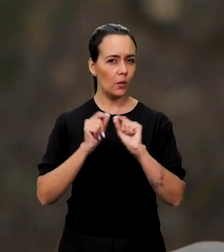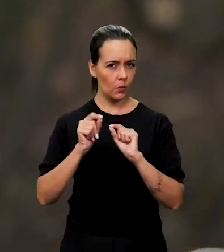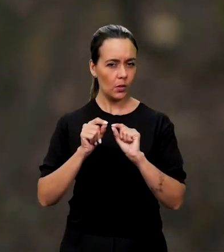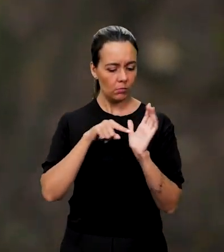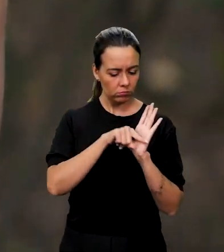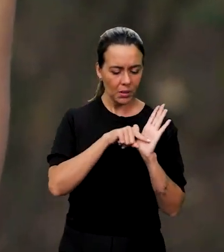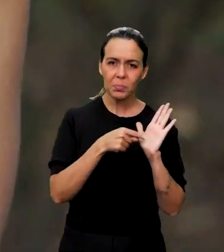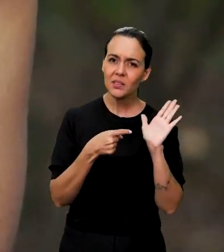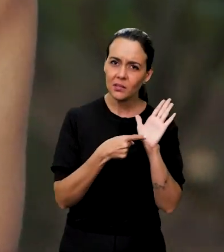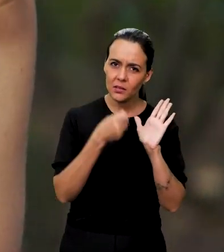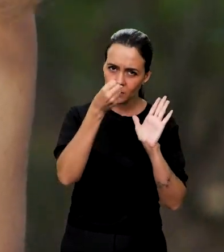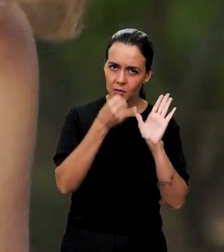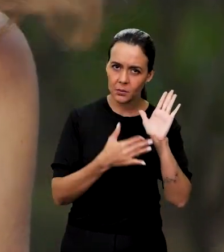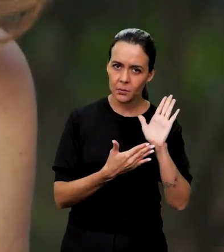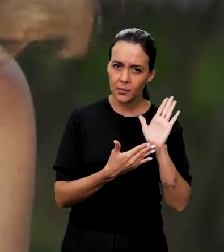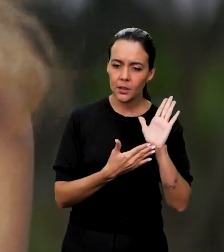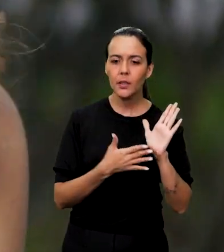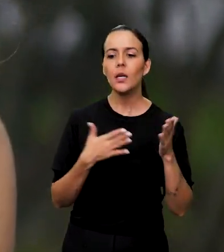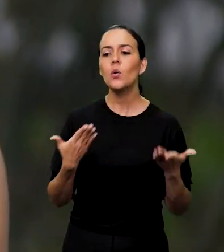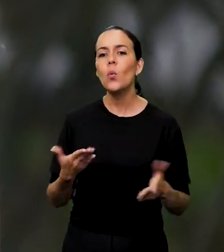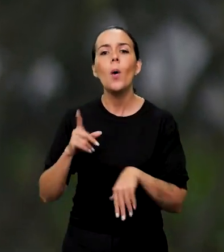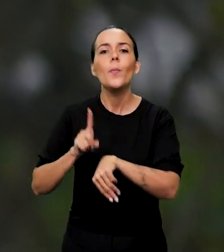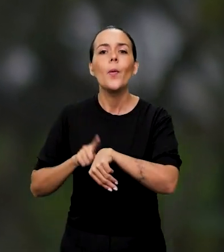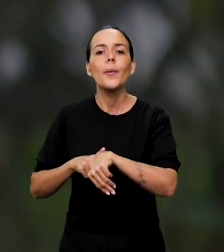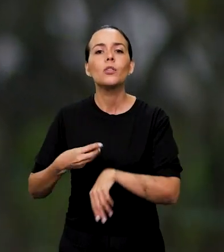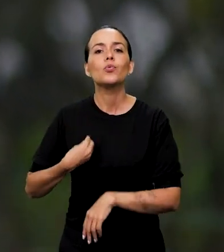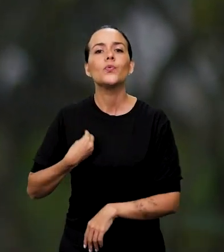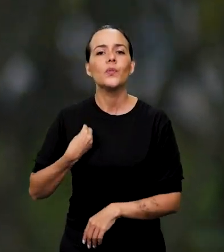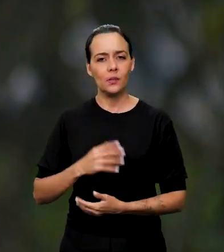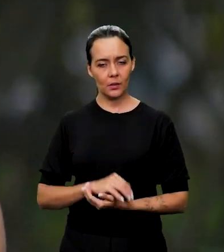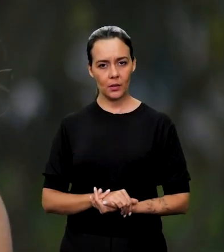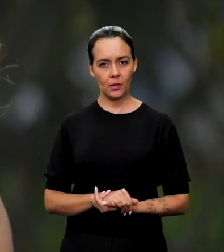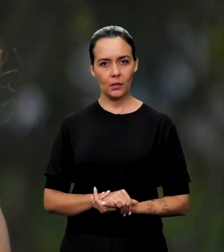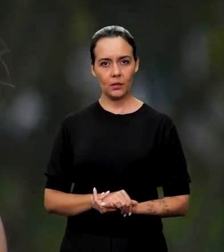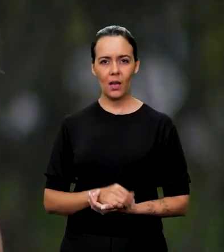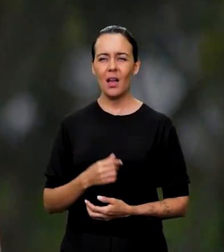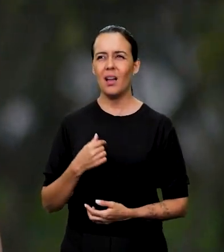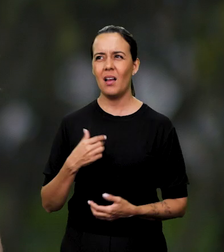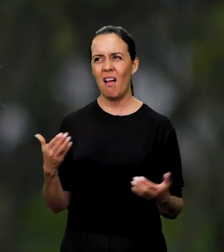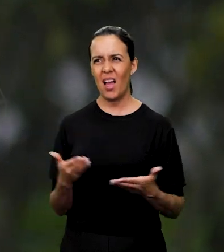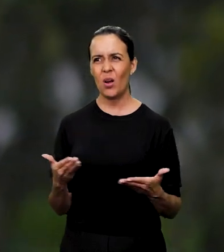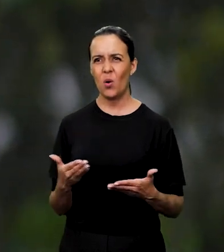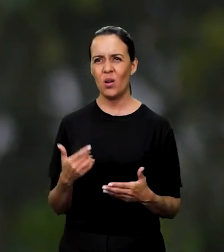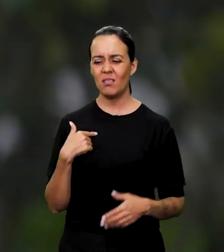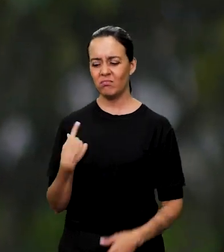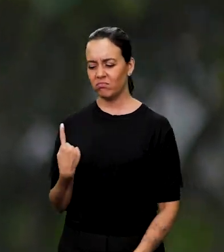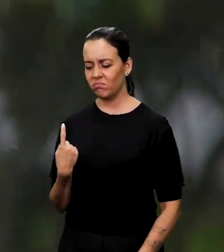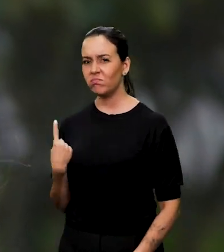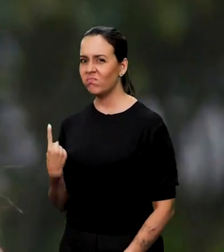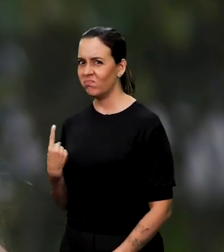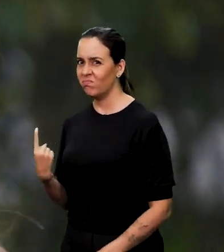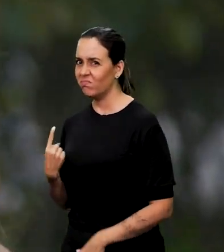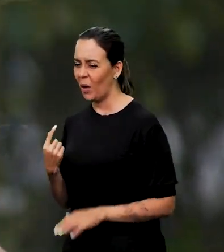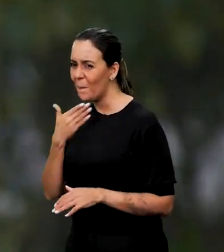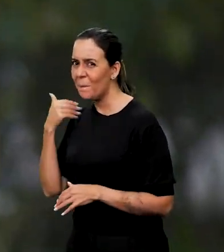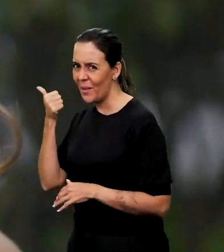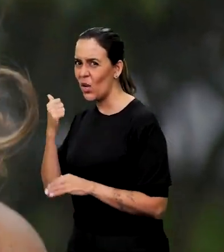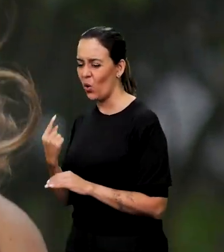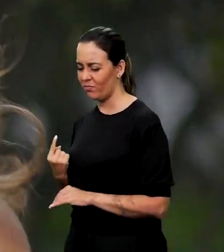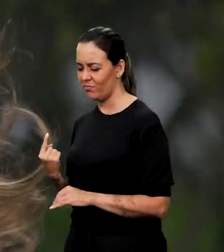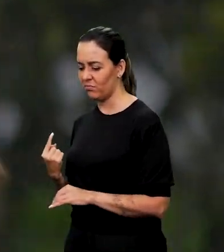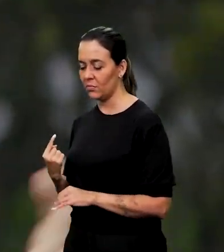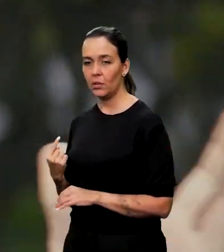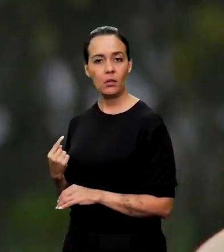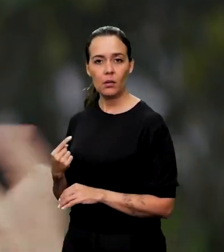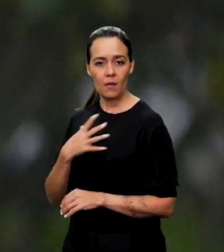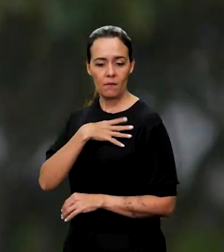que define esse momento que você está vivendo. E elas escolheram sozinhas, solidão. Porque ou elas não conversam com as suas filhas,